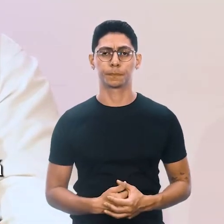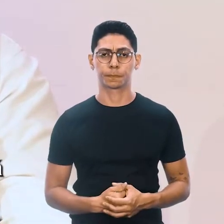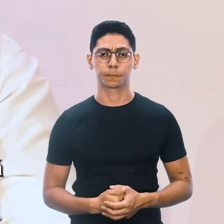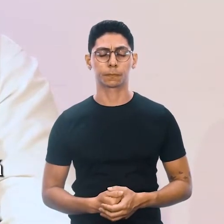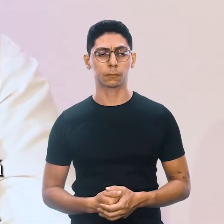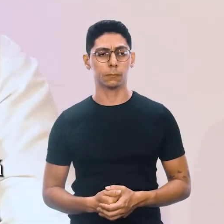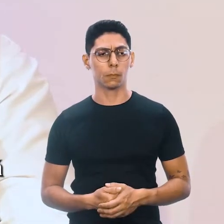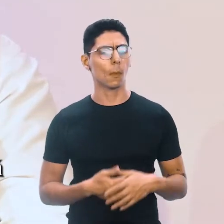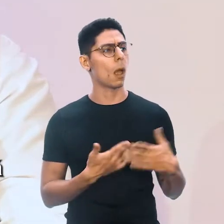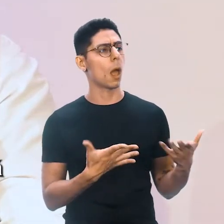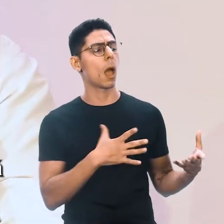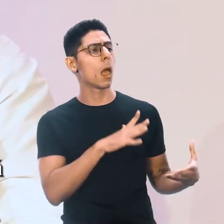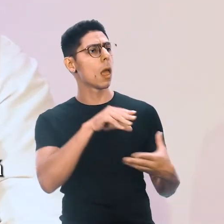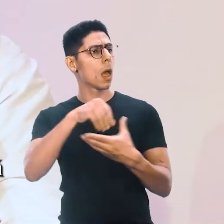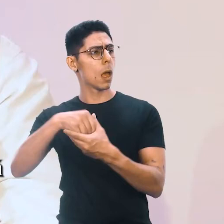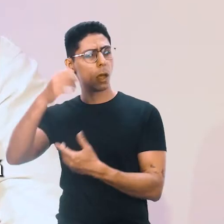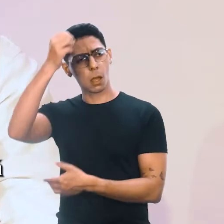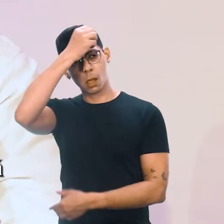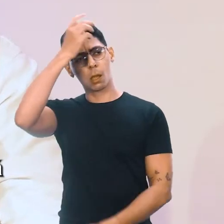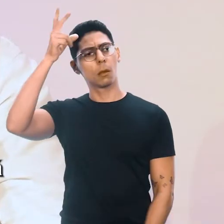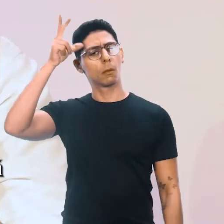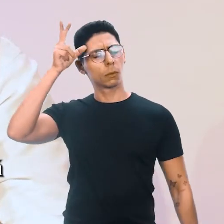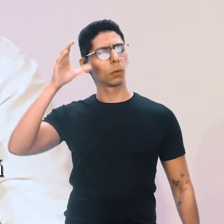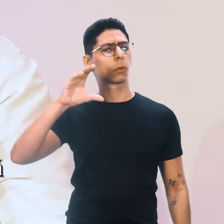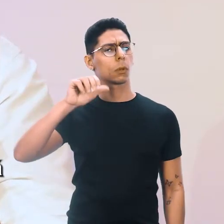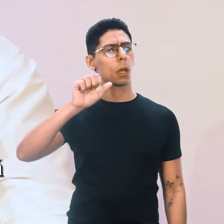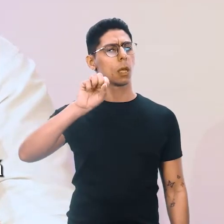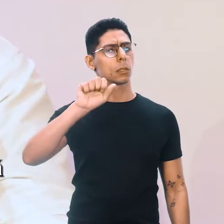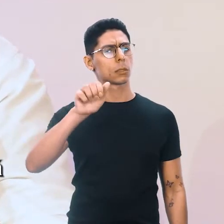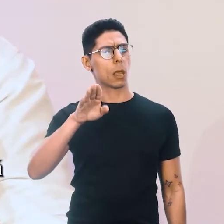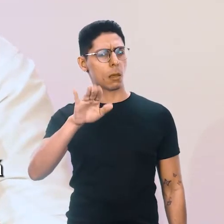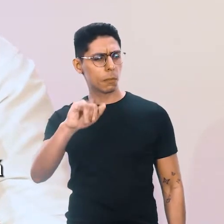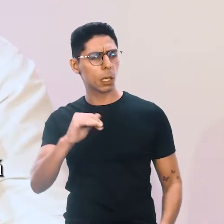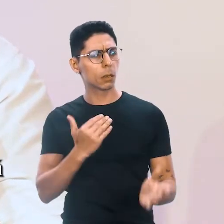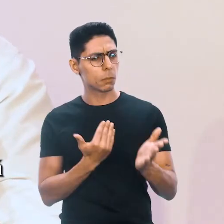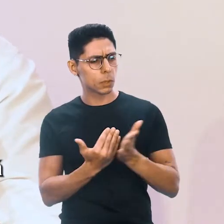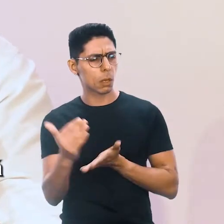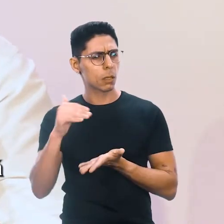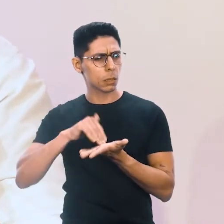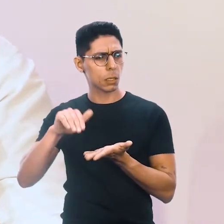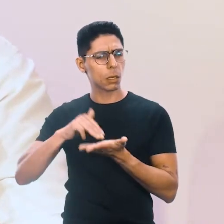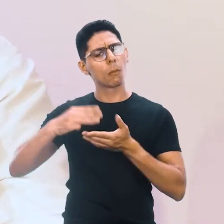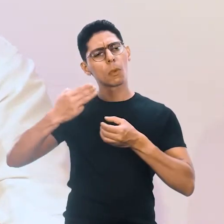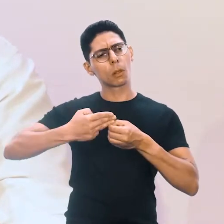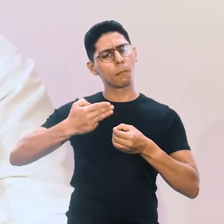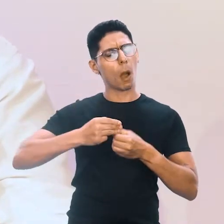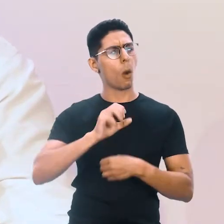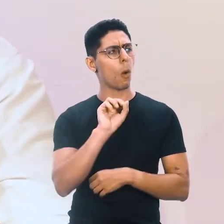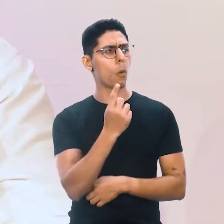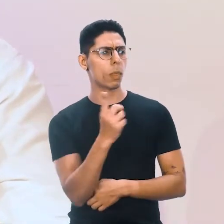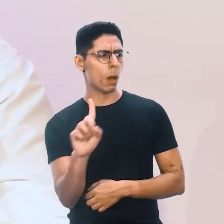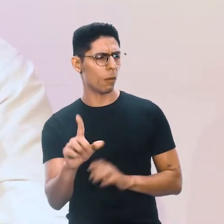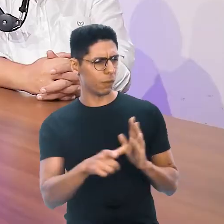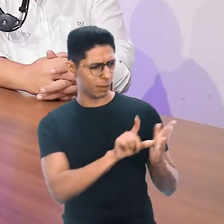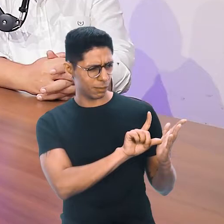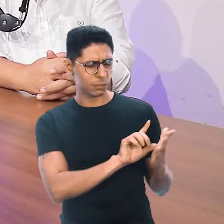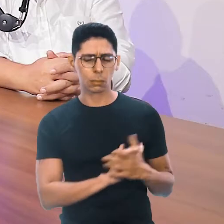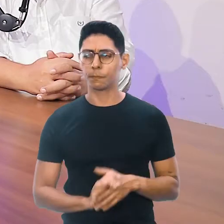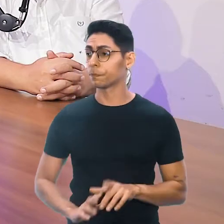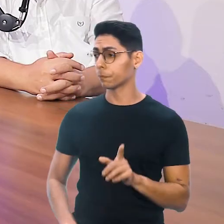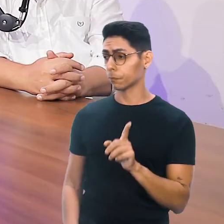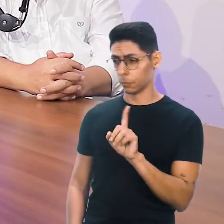E é na prefeitura do Kassab que se dá a criação da Secretaria Municipal ou não? Ou foi antes? Não,